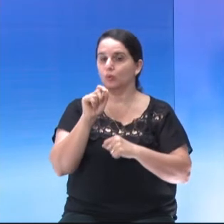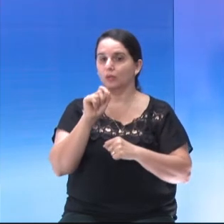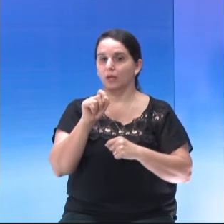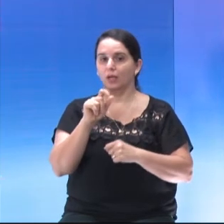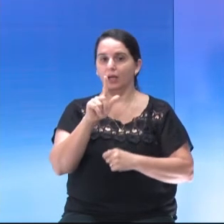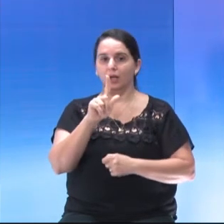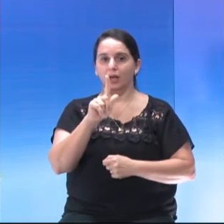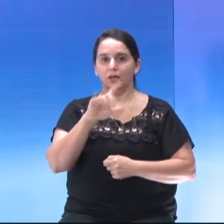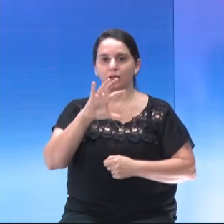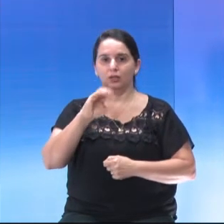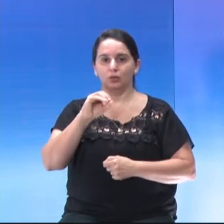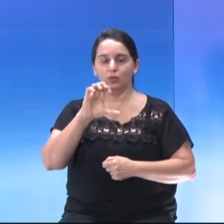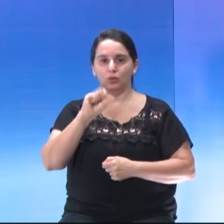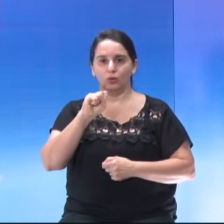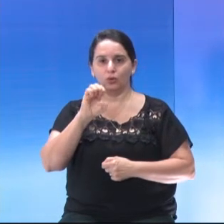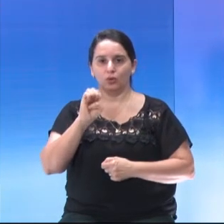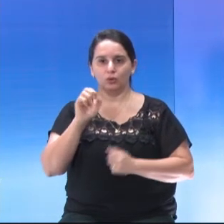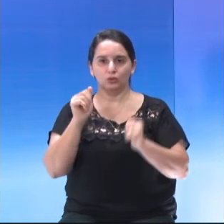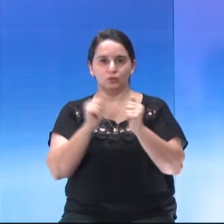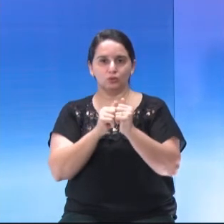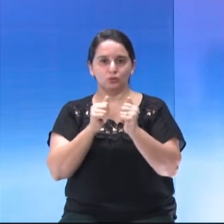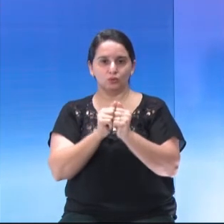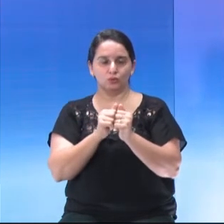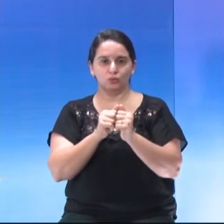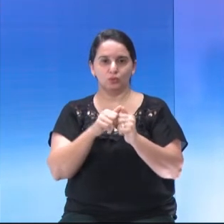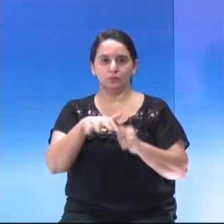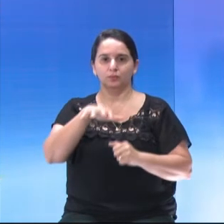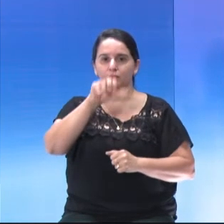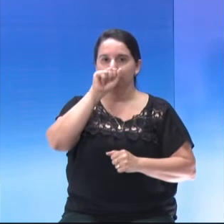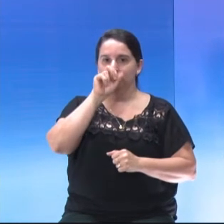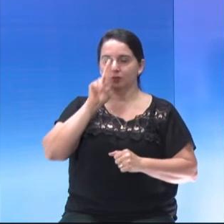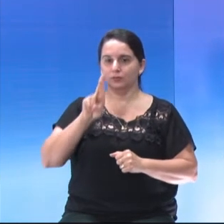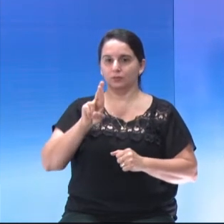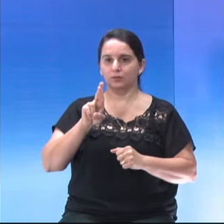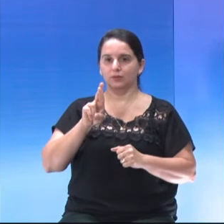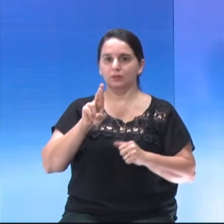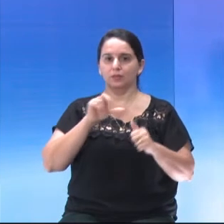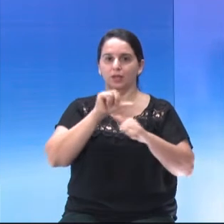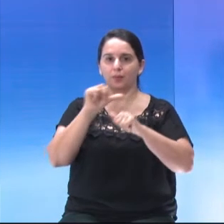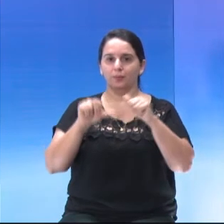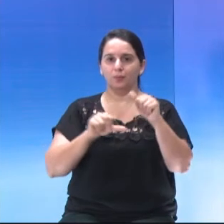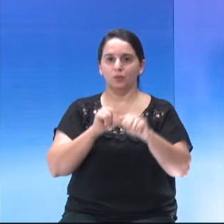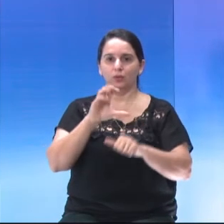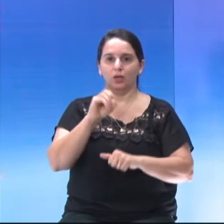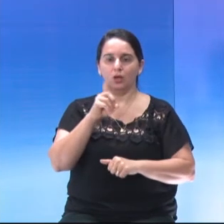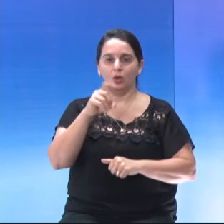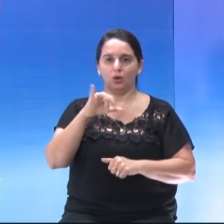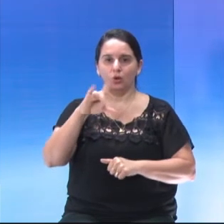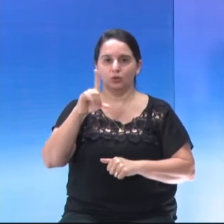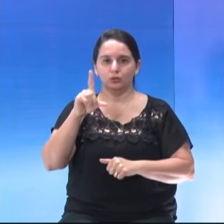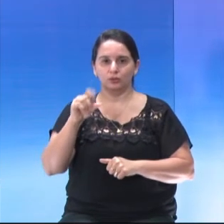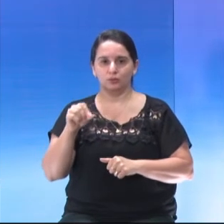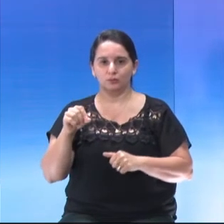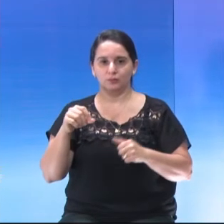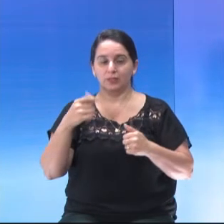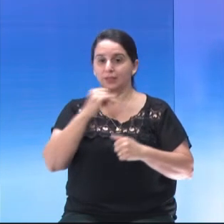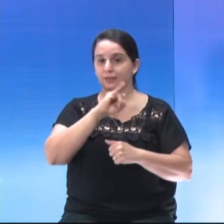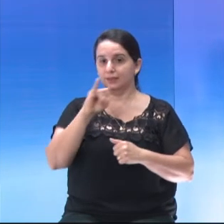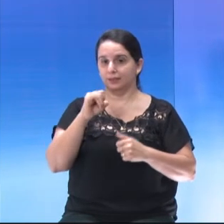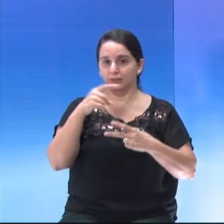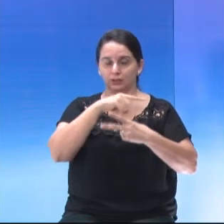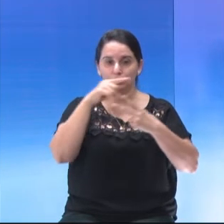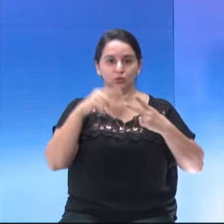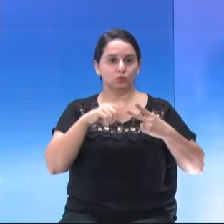de oxigênio, é completamente oxidada. E quando não tem oxigênio, ela é convertida em